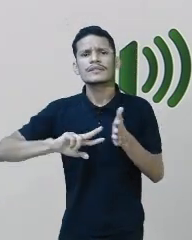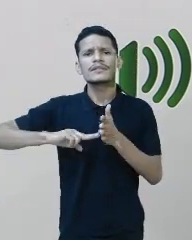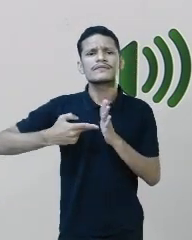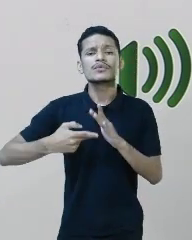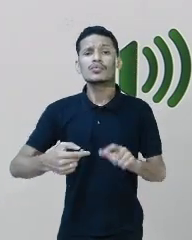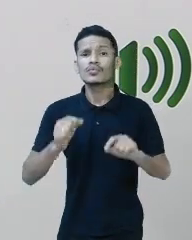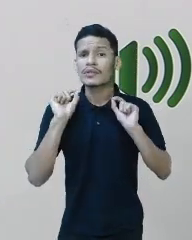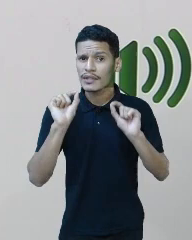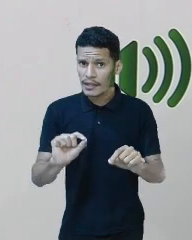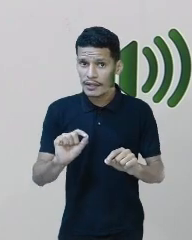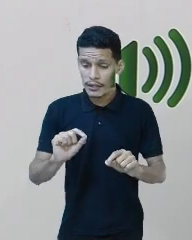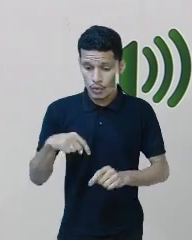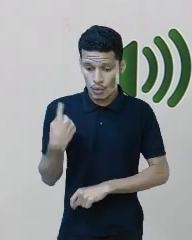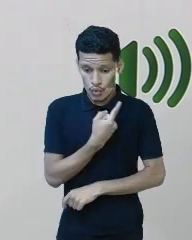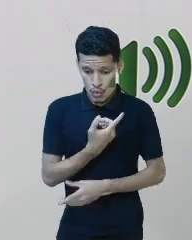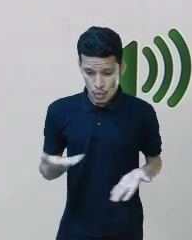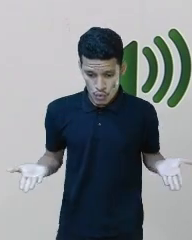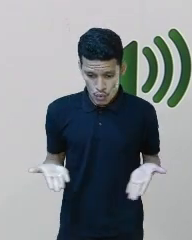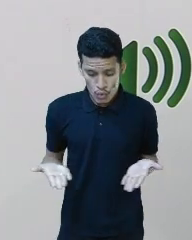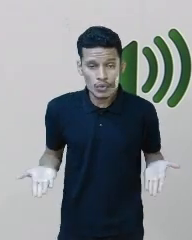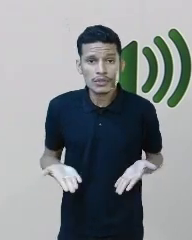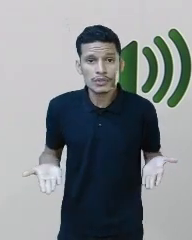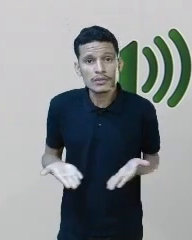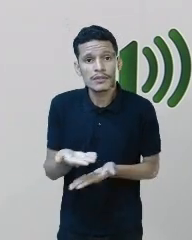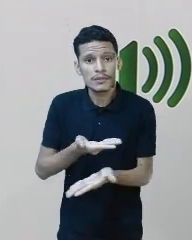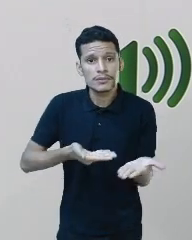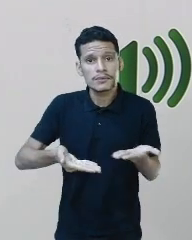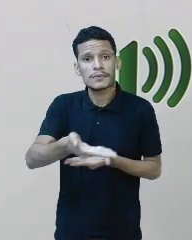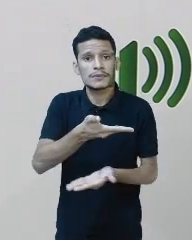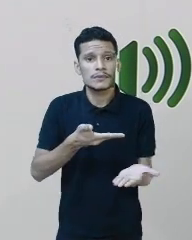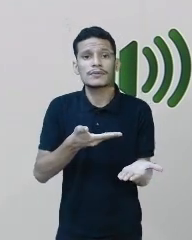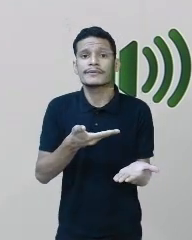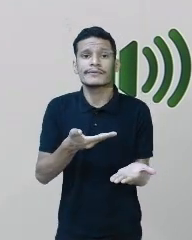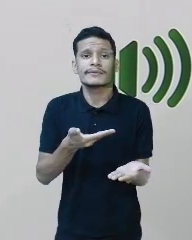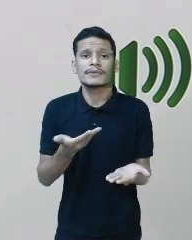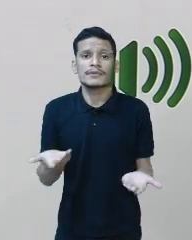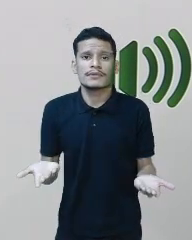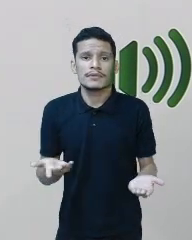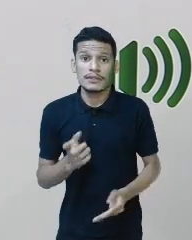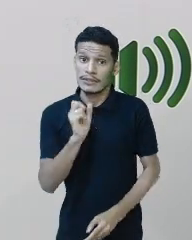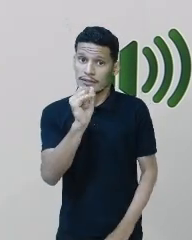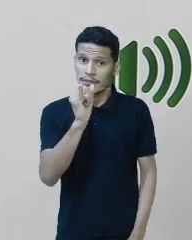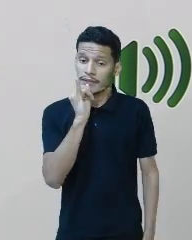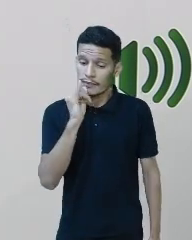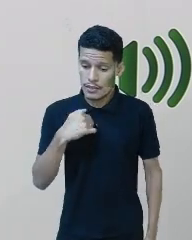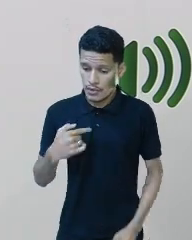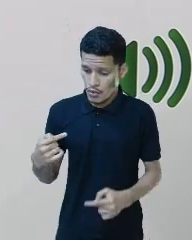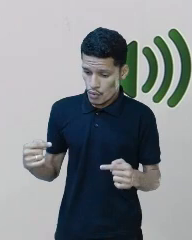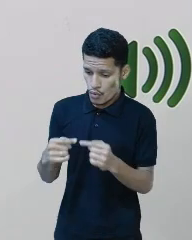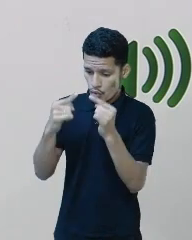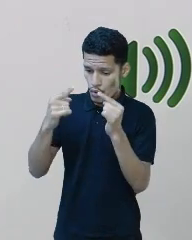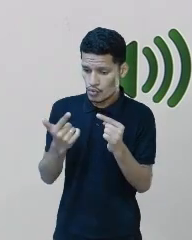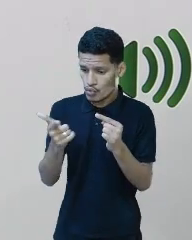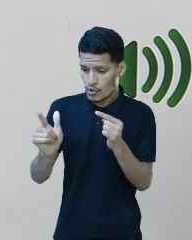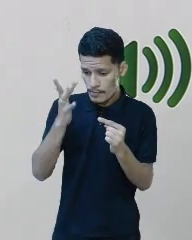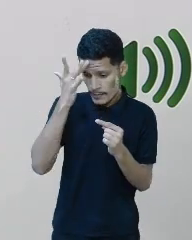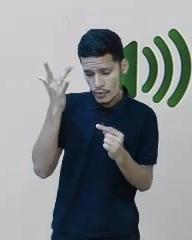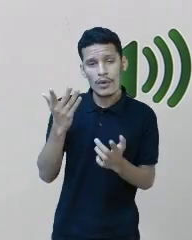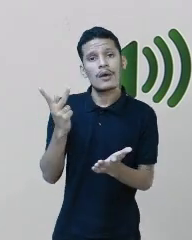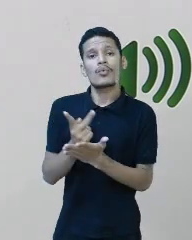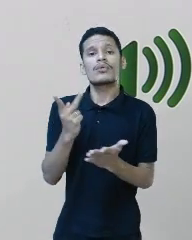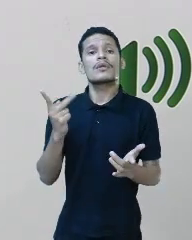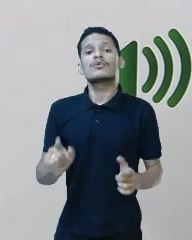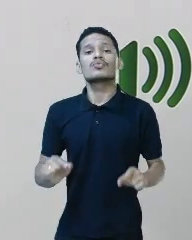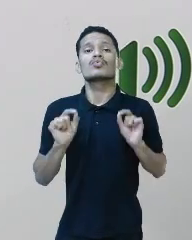concordar no nosso dia a dia? E aí, quando a gente concorda com alguém, o que acontece nesse meio